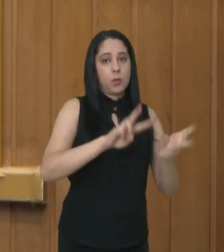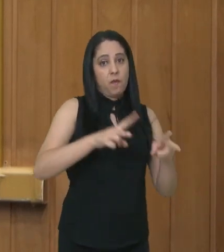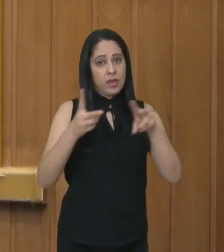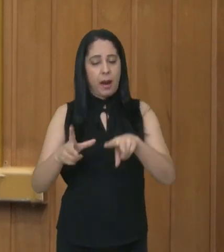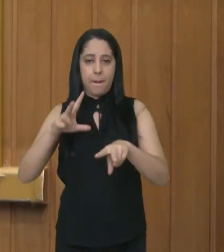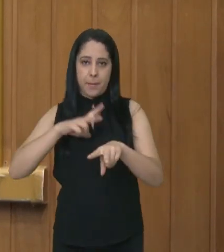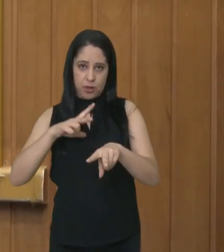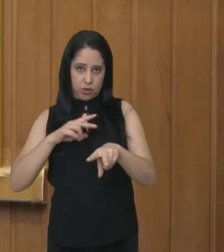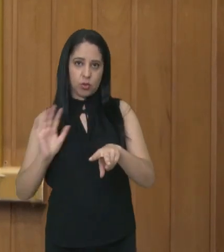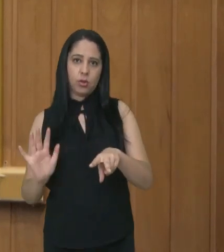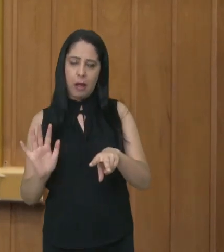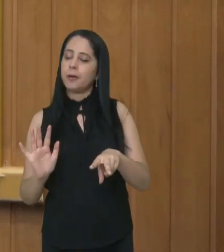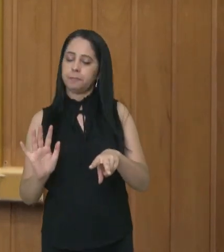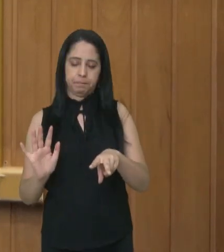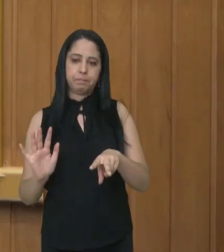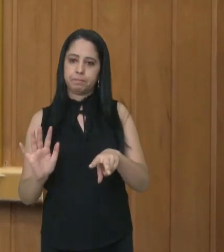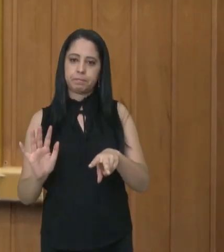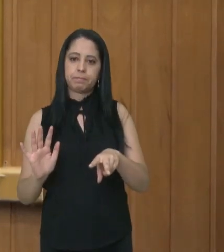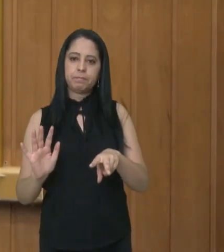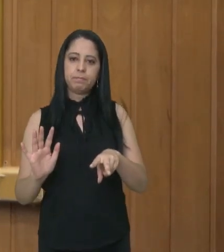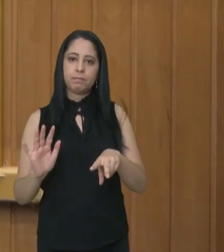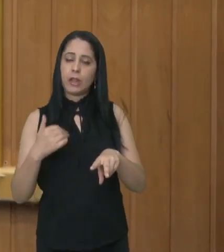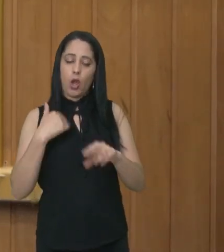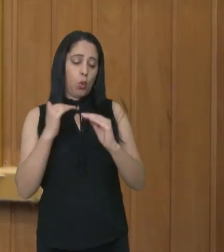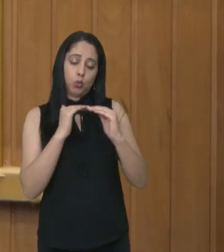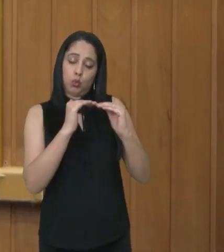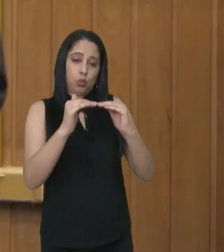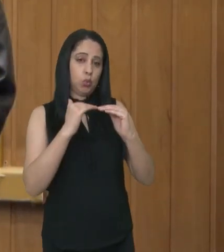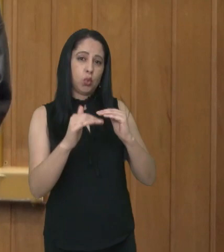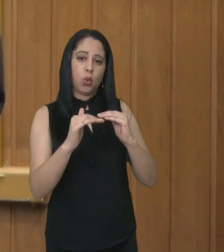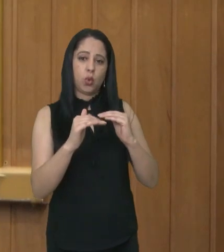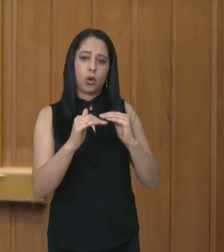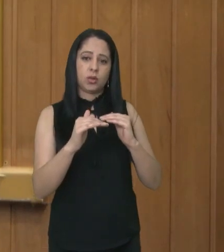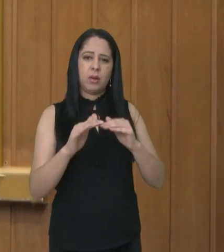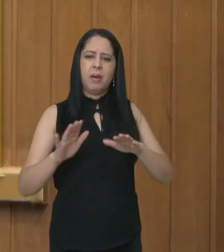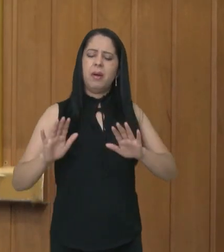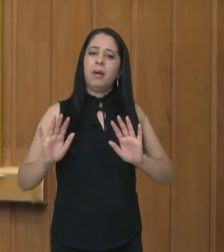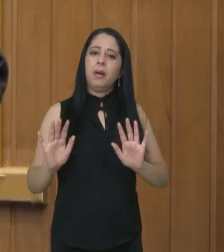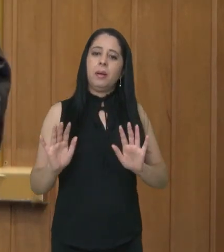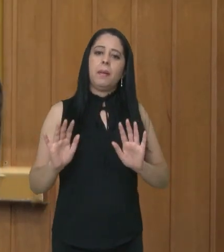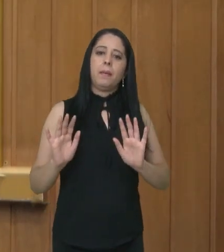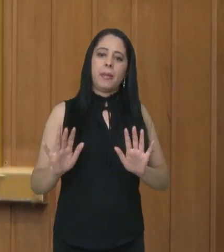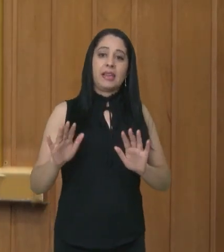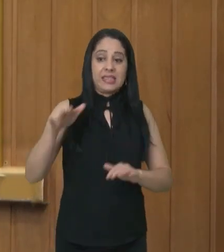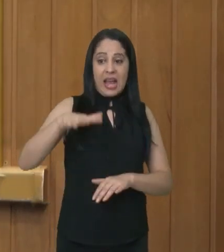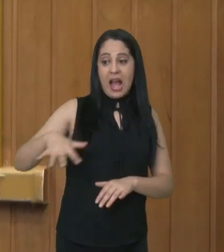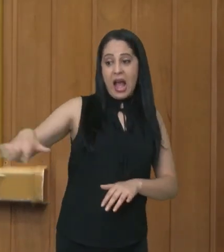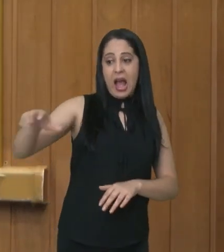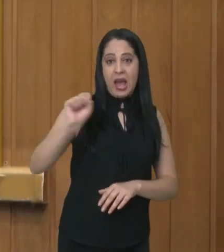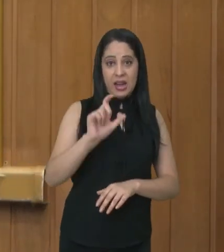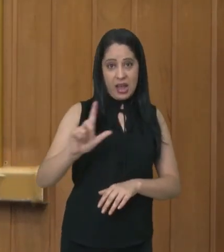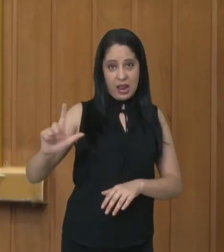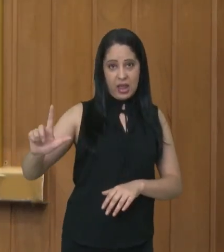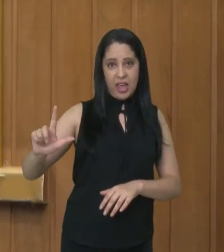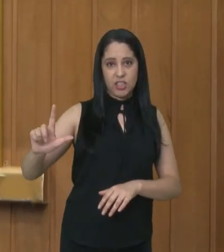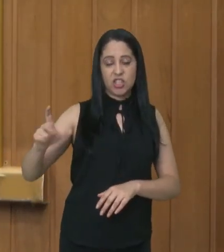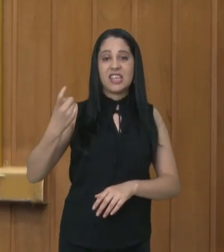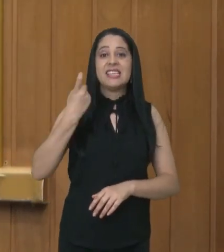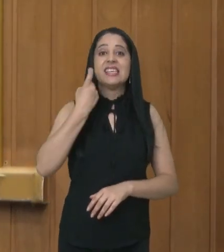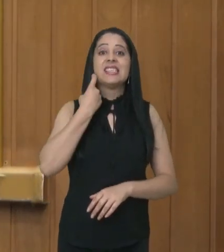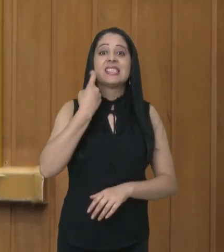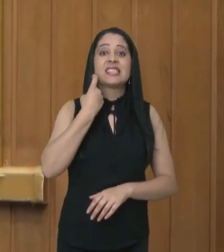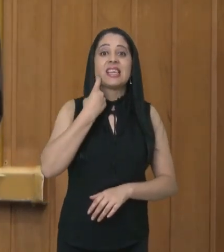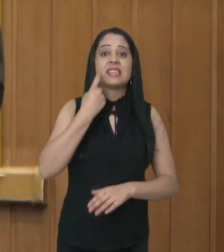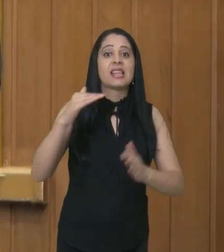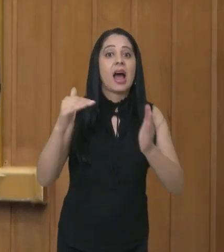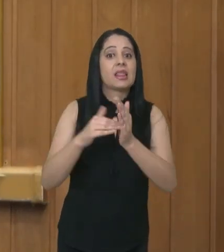dessas coisas que essas empresas que se acha única faz com nossa cidade. Então a região leste, desde sexta-feira, sem